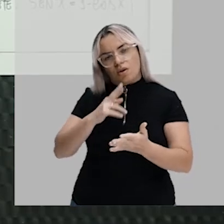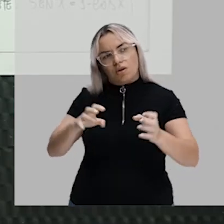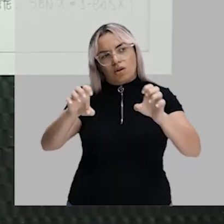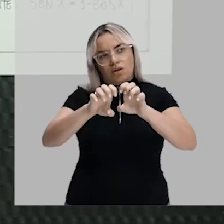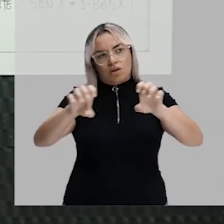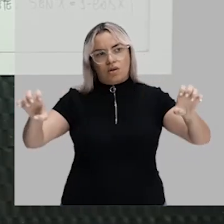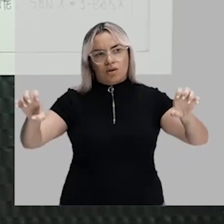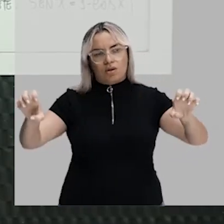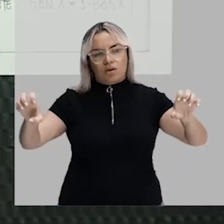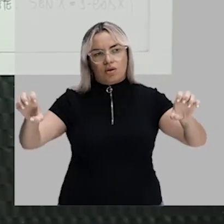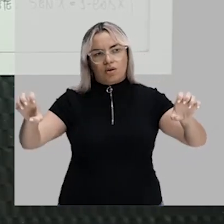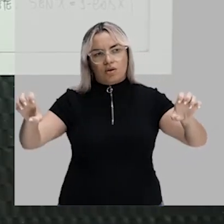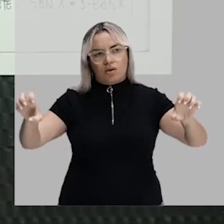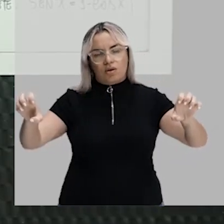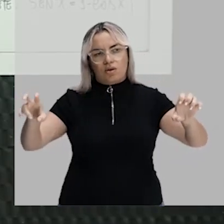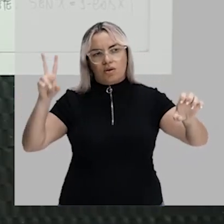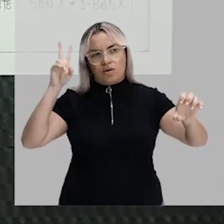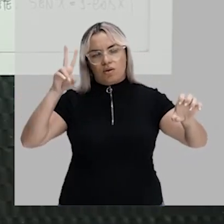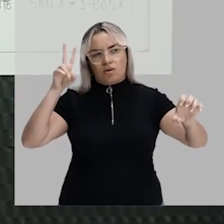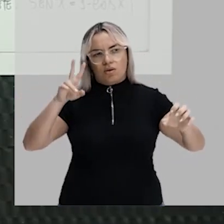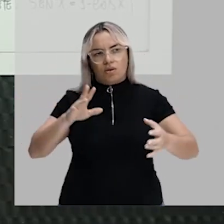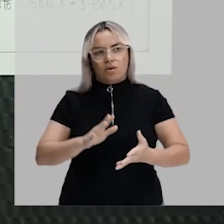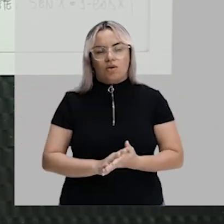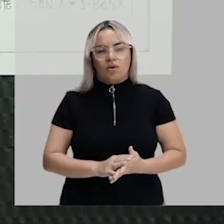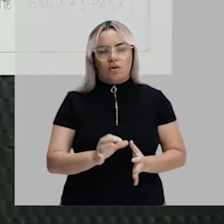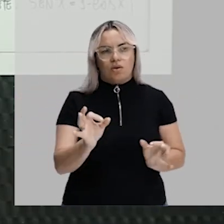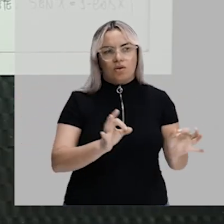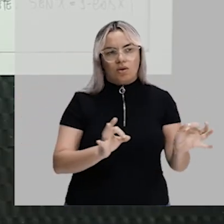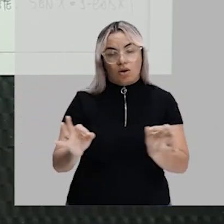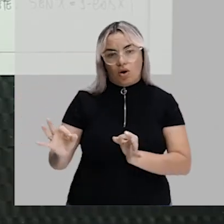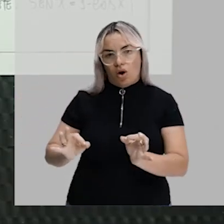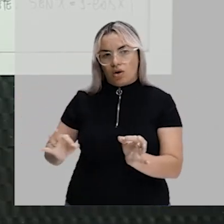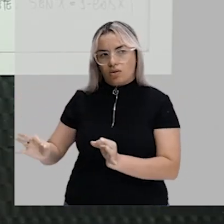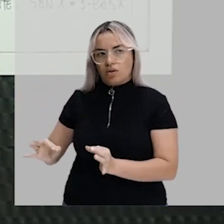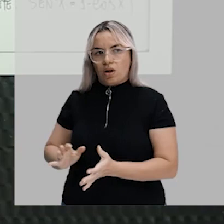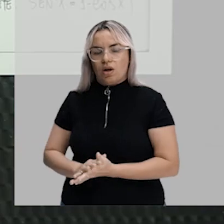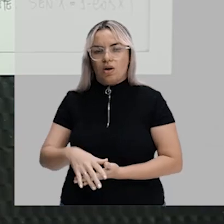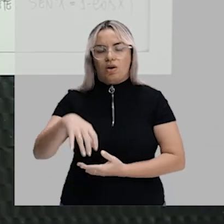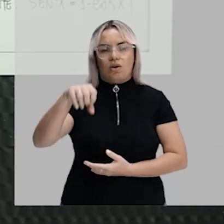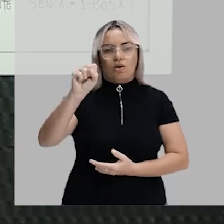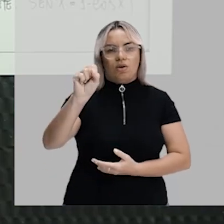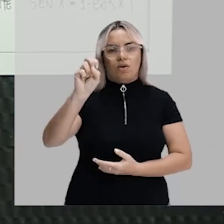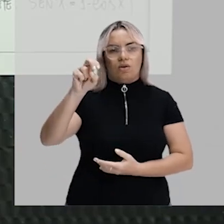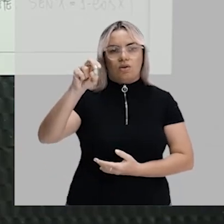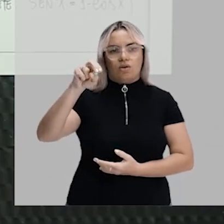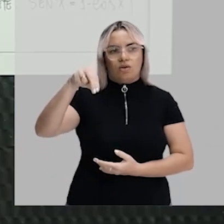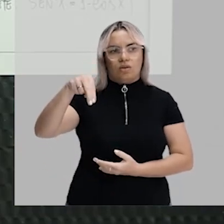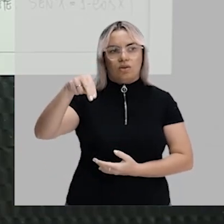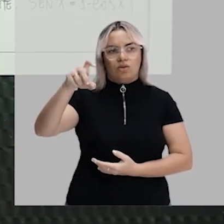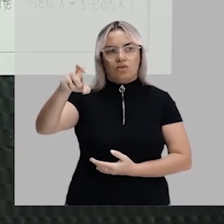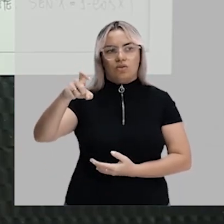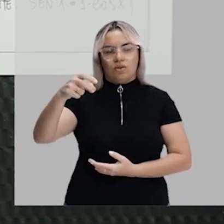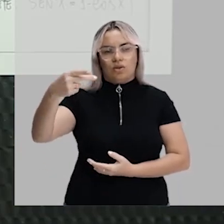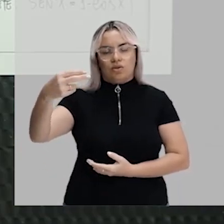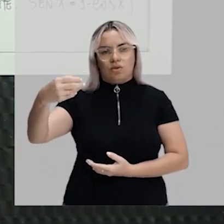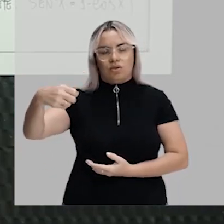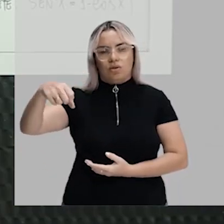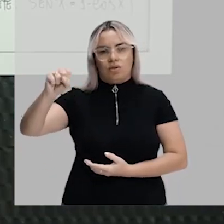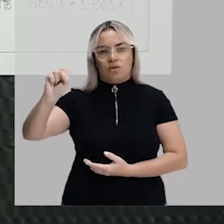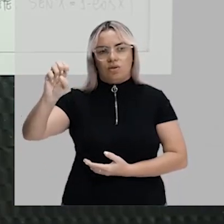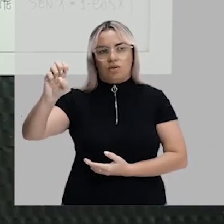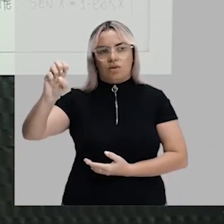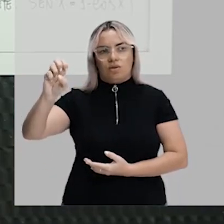deixar né a equação dessa forma ó seno de x igual ao seno de